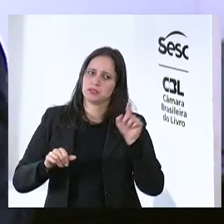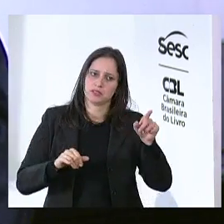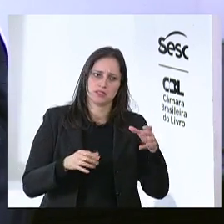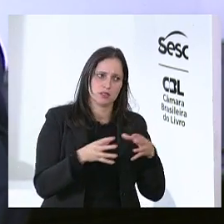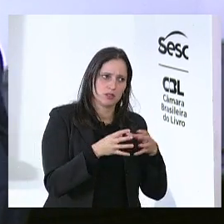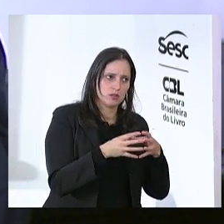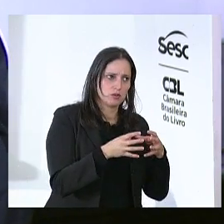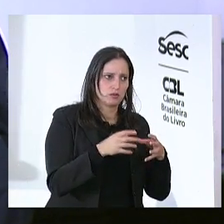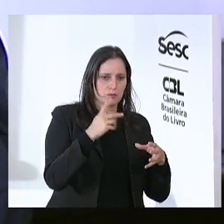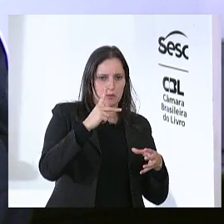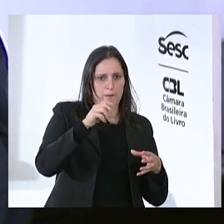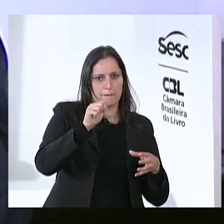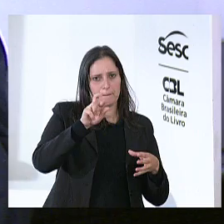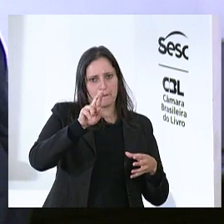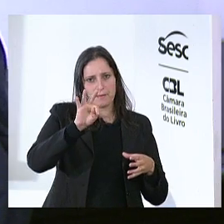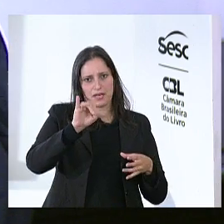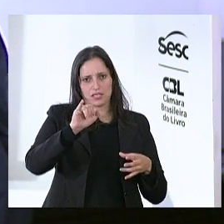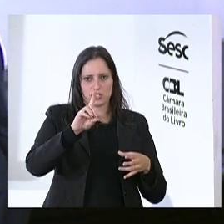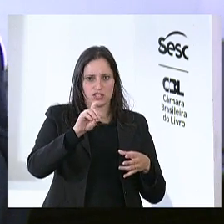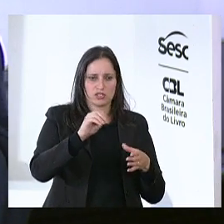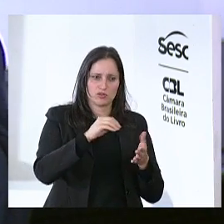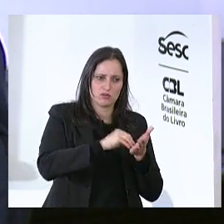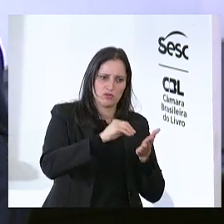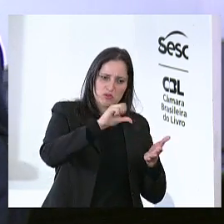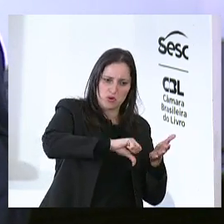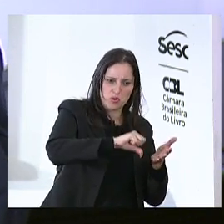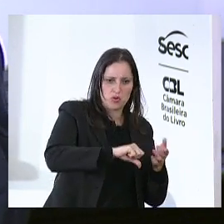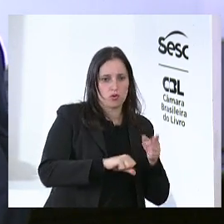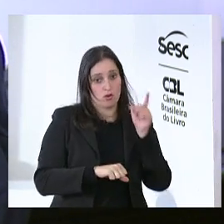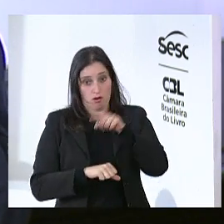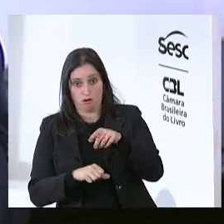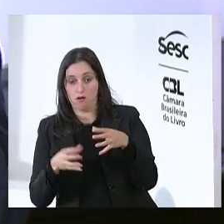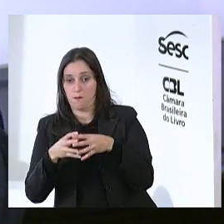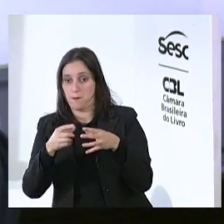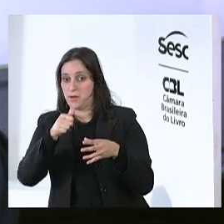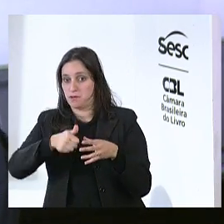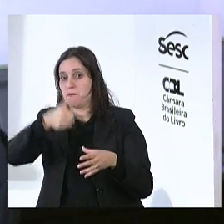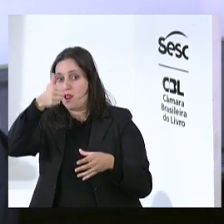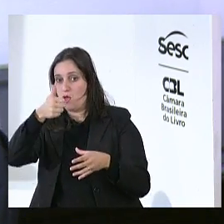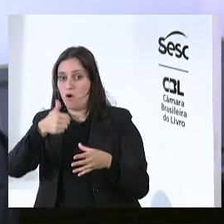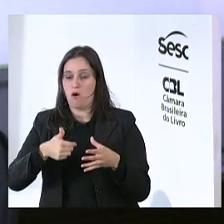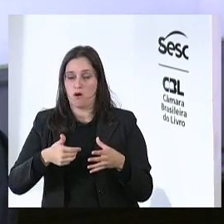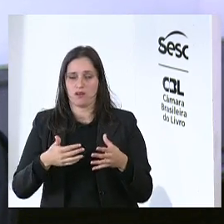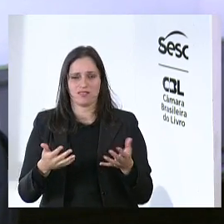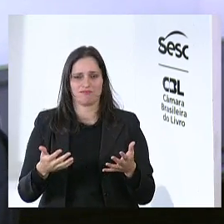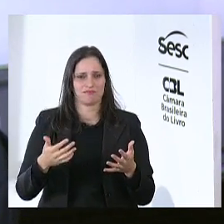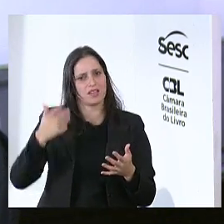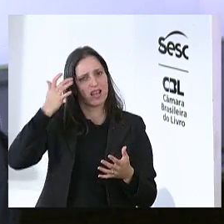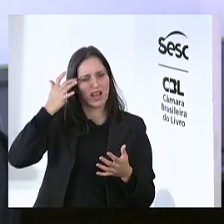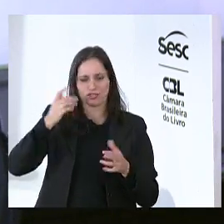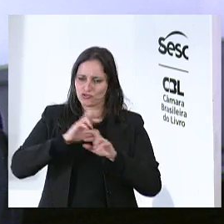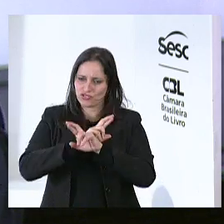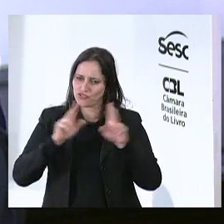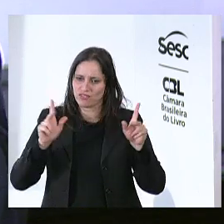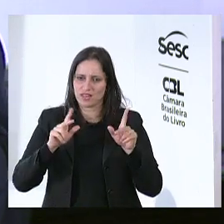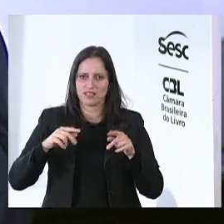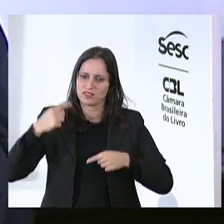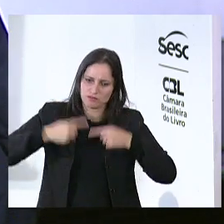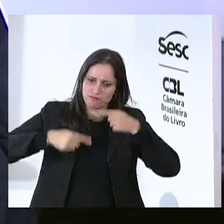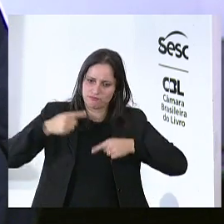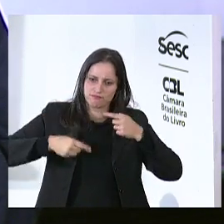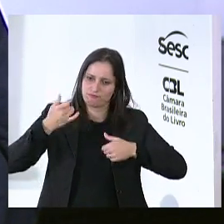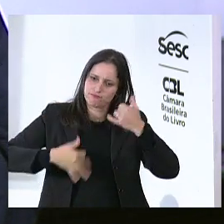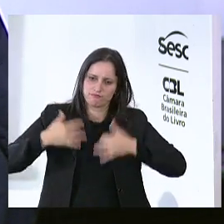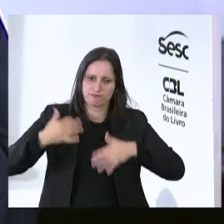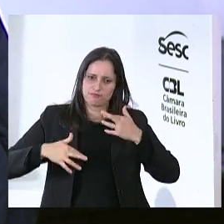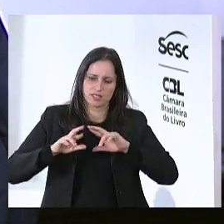bom. Né? É um debate, e as pessoas estão, de boa fé, estão embarcando nesse debate. Eu acho que é preciso a gente repolitizar o debate, entender que tem um problema